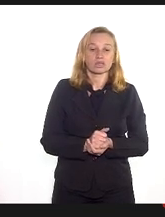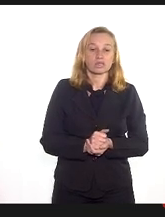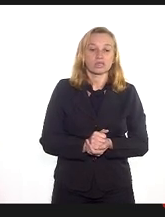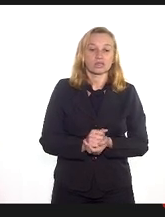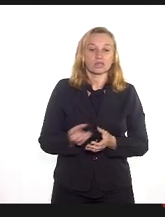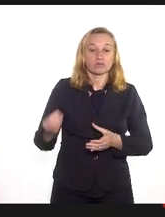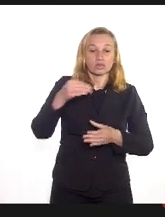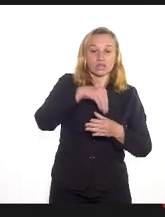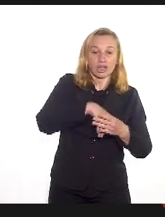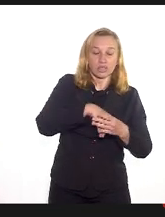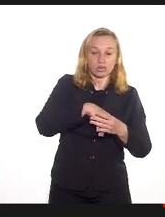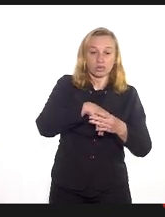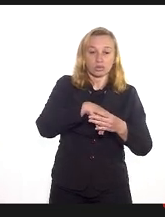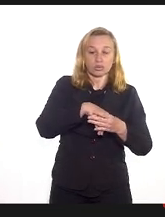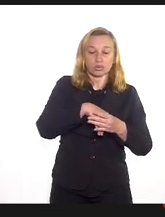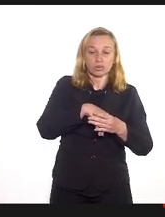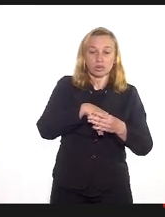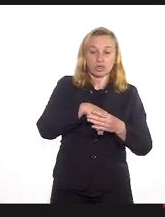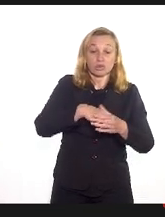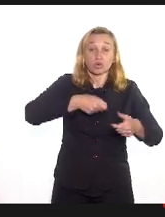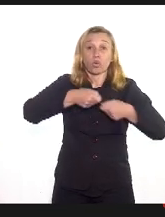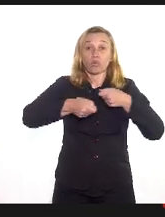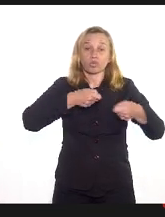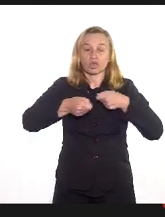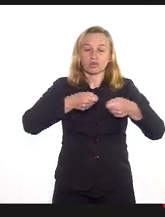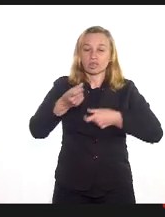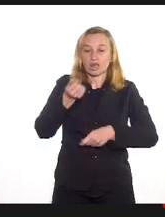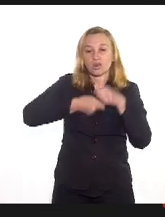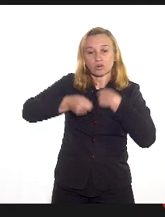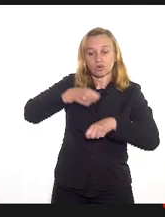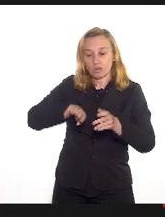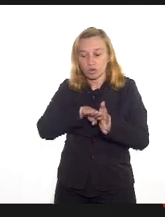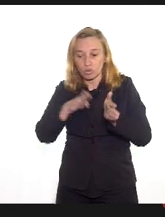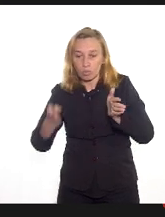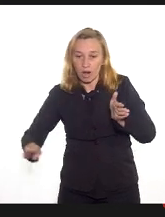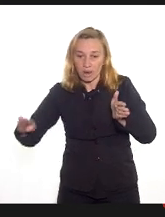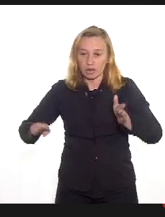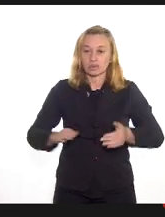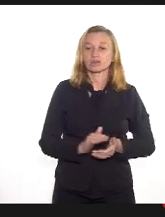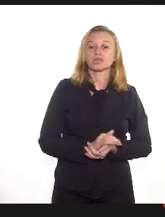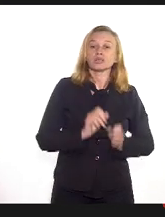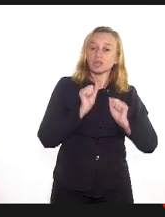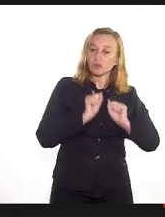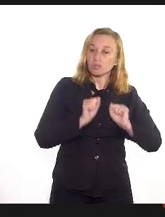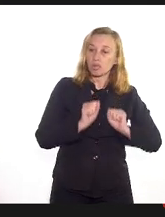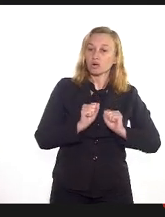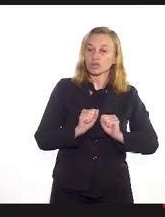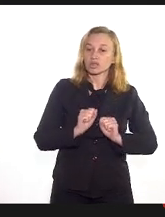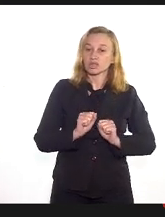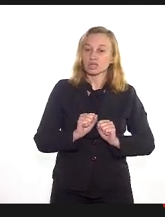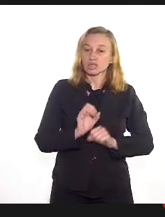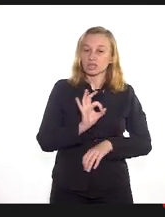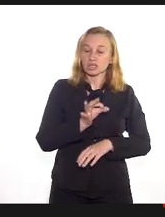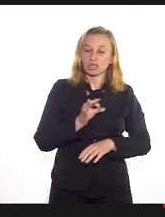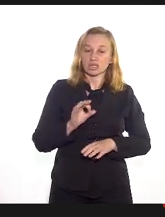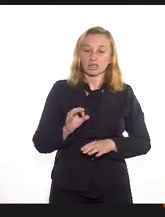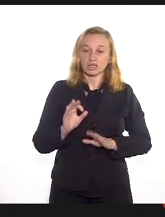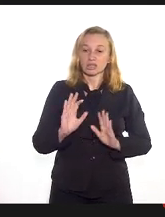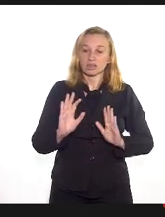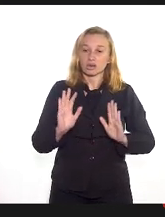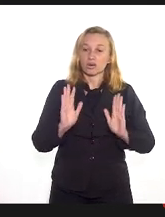estão inseridos nesse domínio da economia do mar, né, que pode ser sintetizado nesse evento de